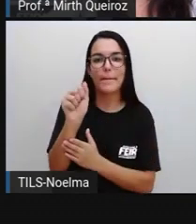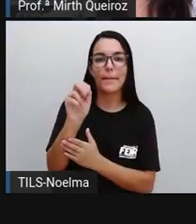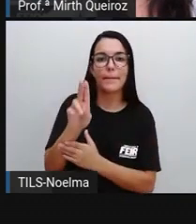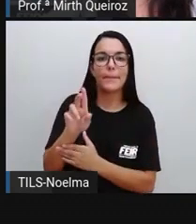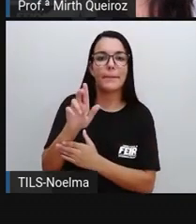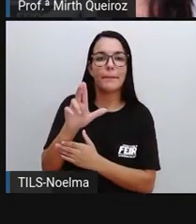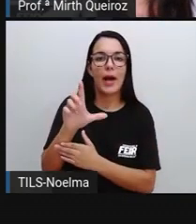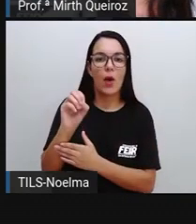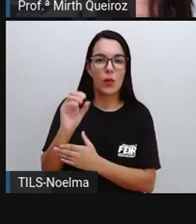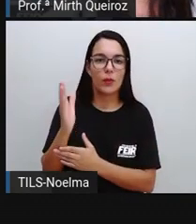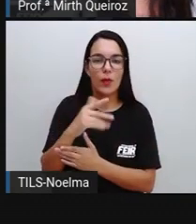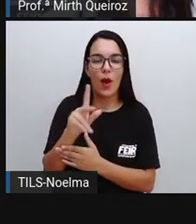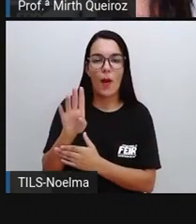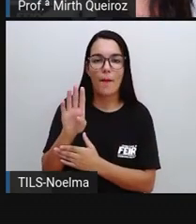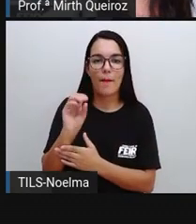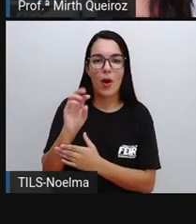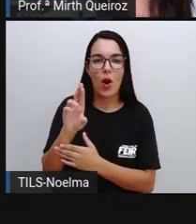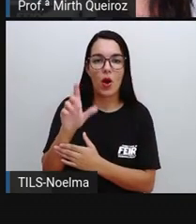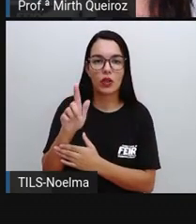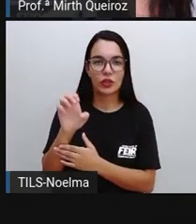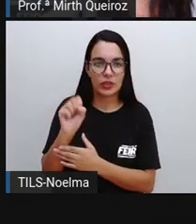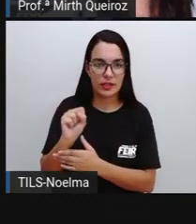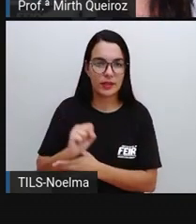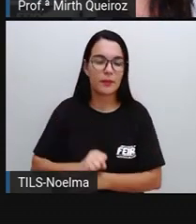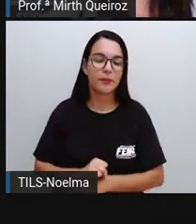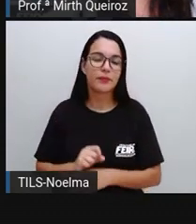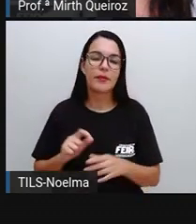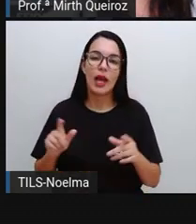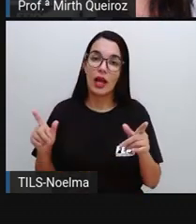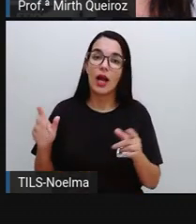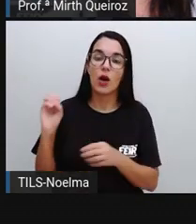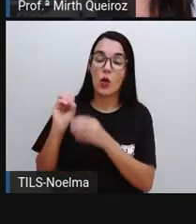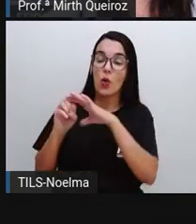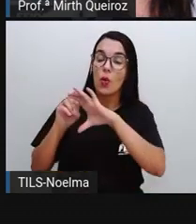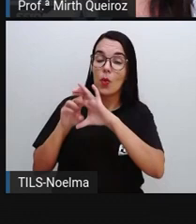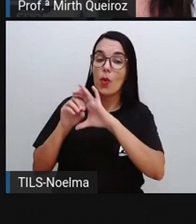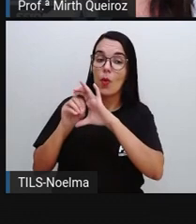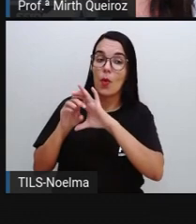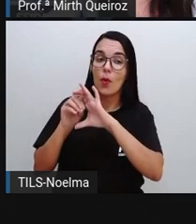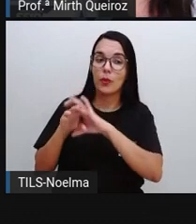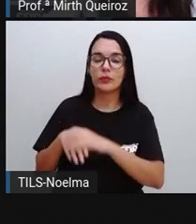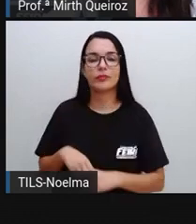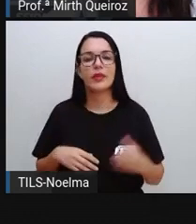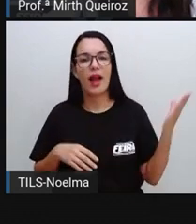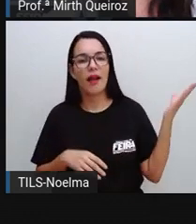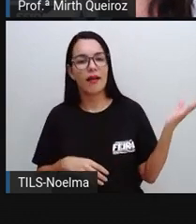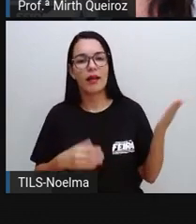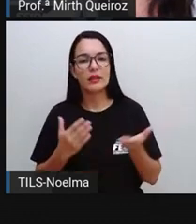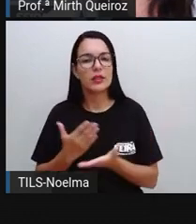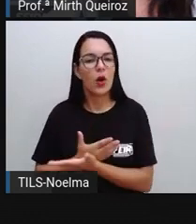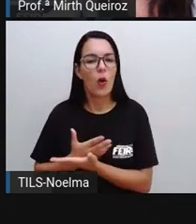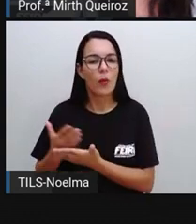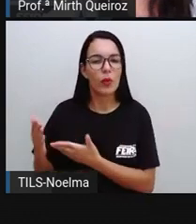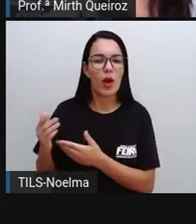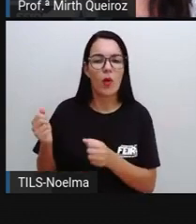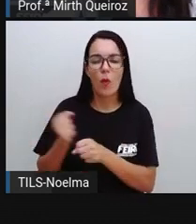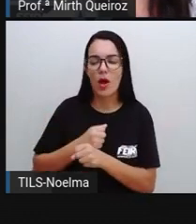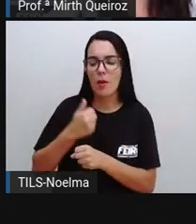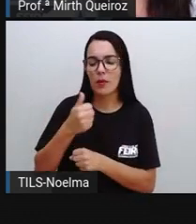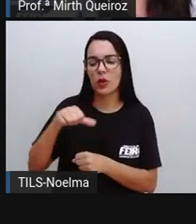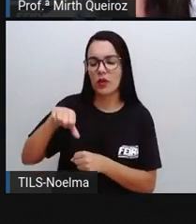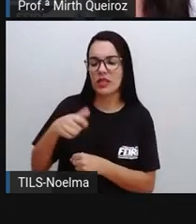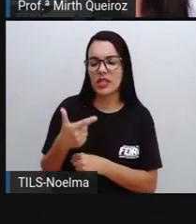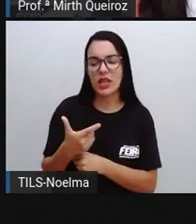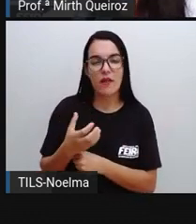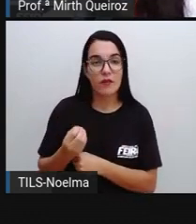tá? Reinações de Narizinho reúne as 11 histórias que Lobato começou escrevendo lá em 1920. Surgem ali